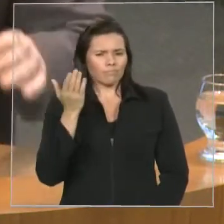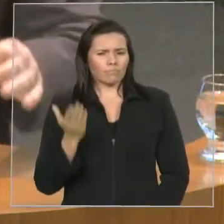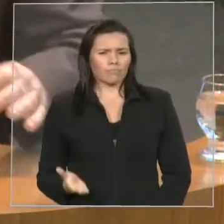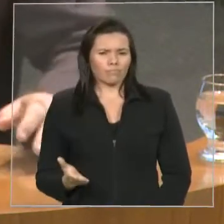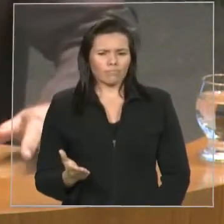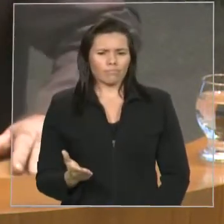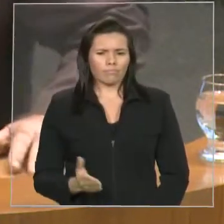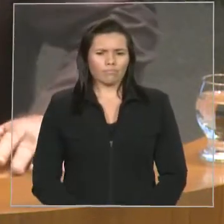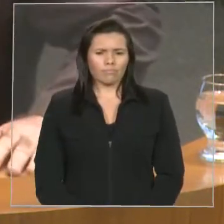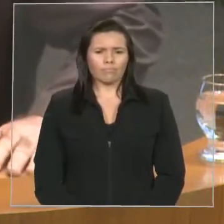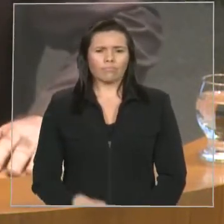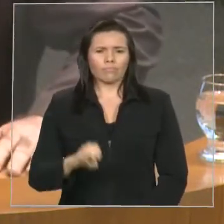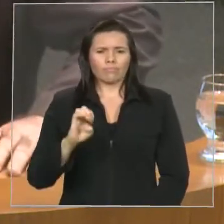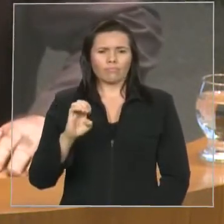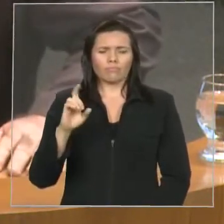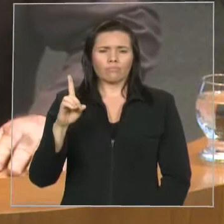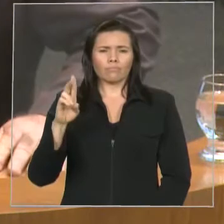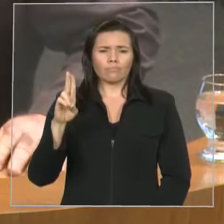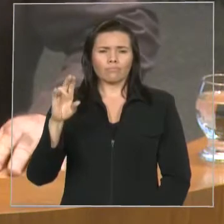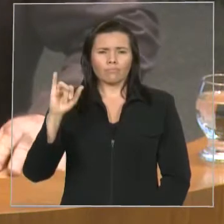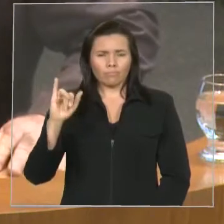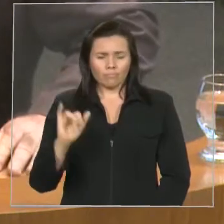a adjunta